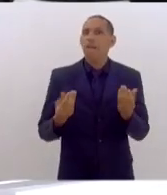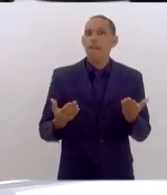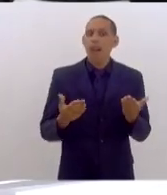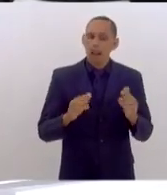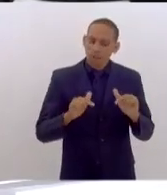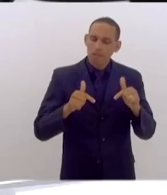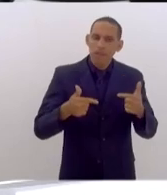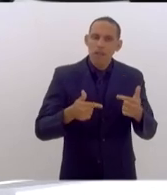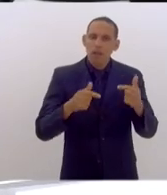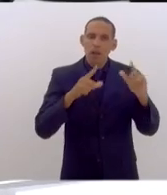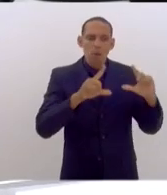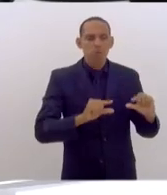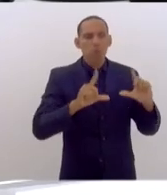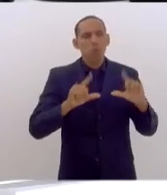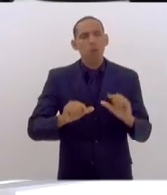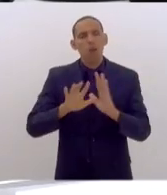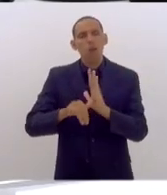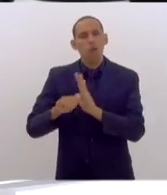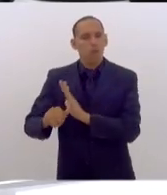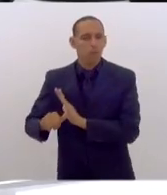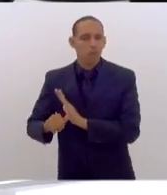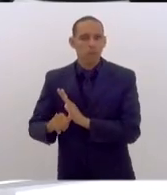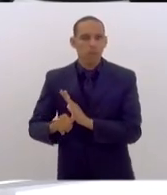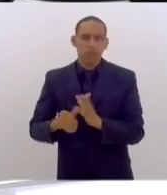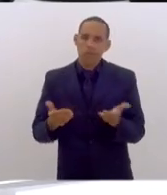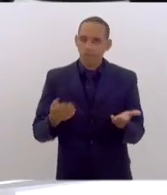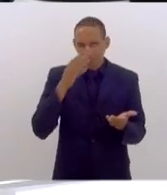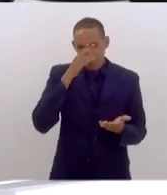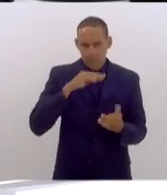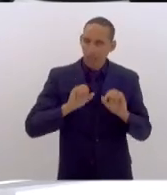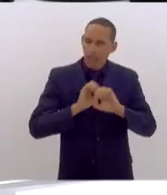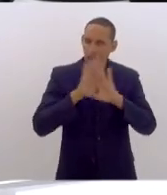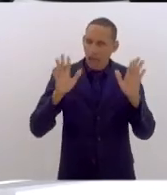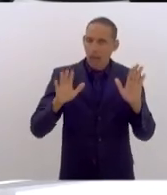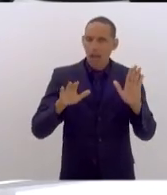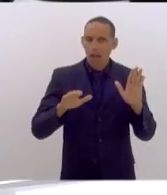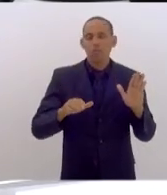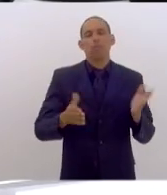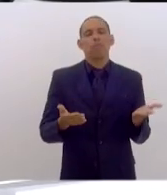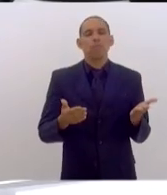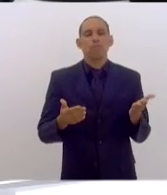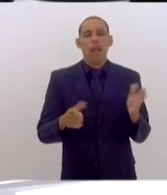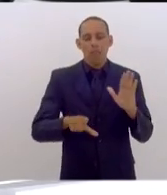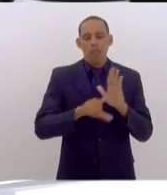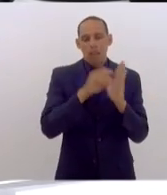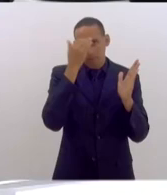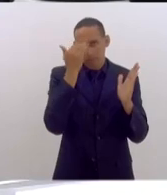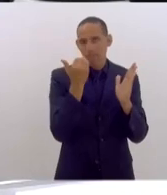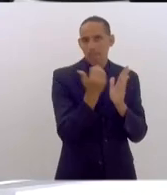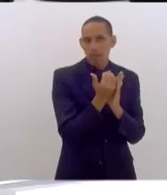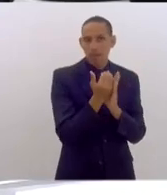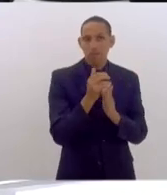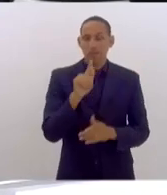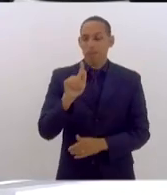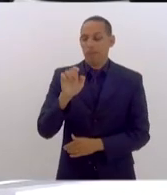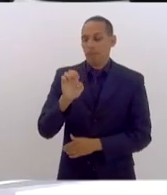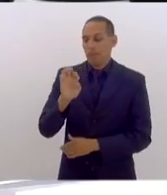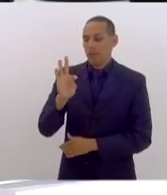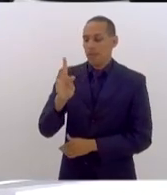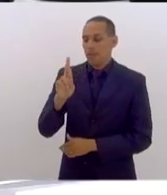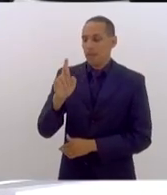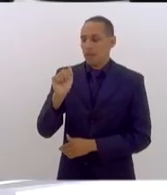atuar no para redução desses crimes dentro obviamente dos limites legais no caso agetransp